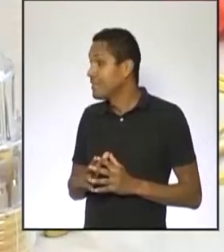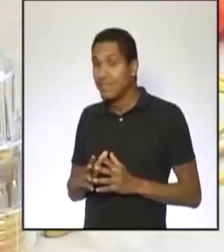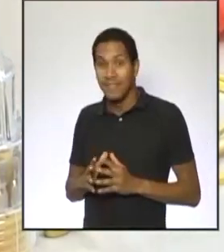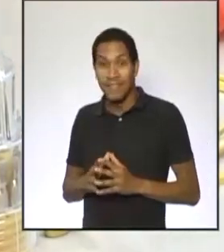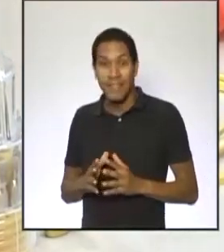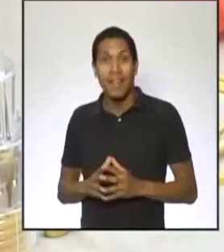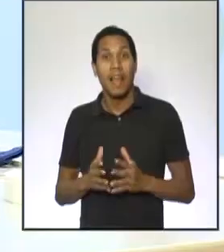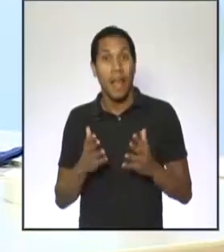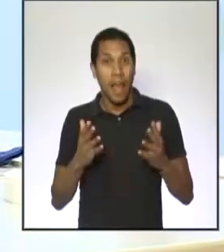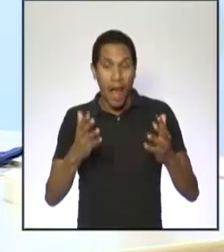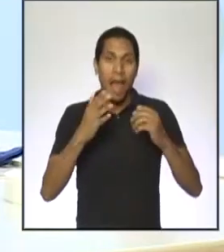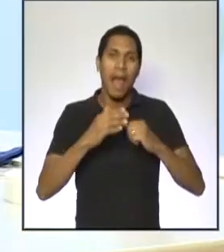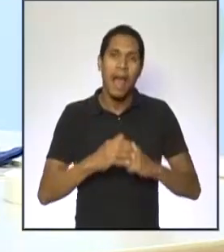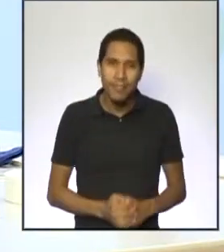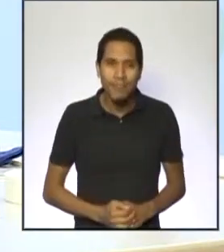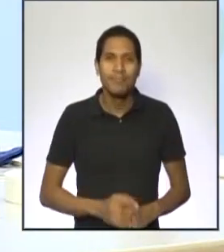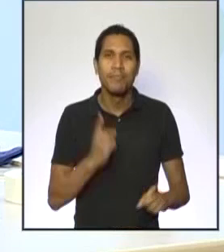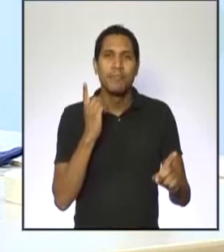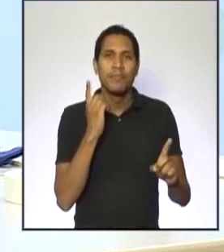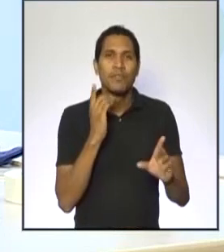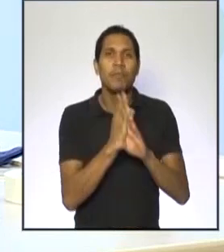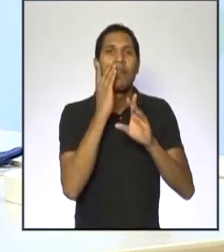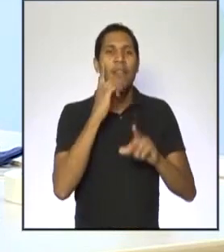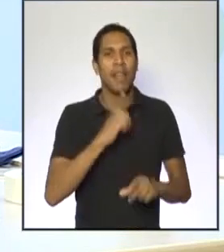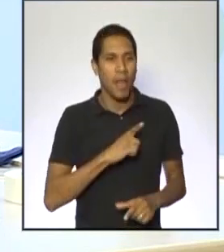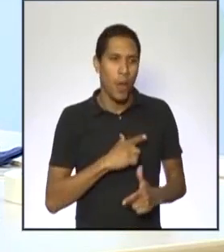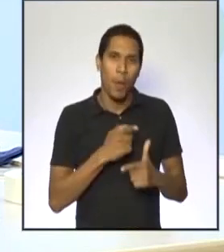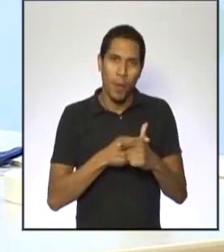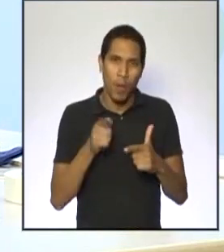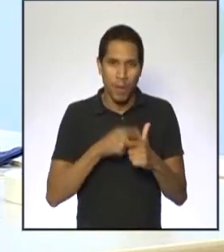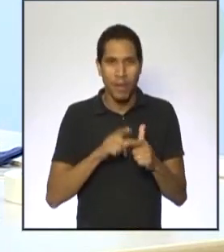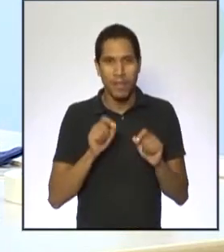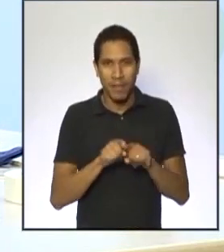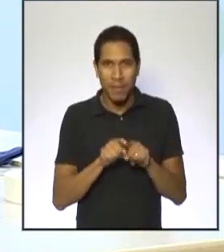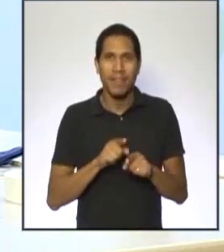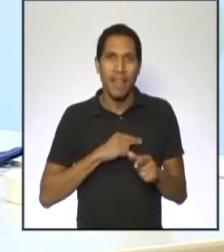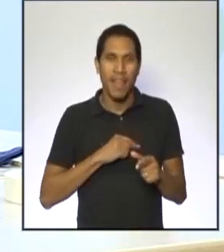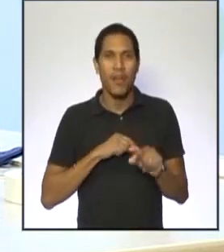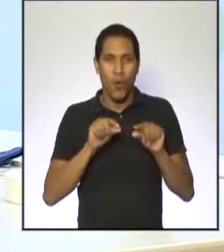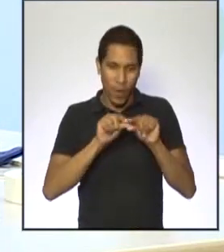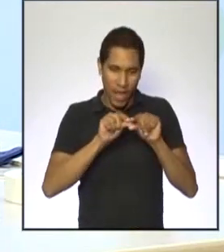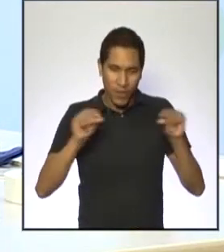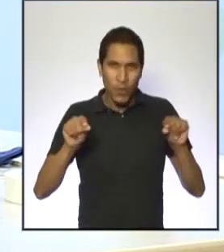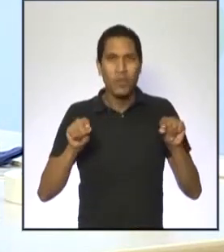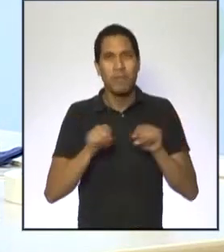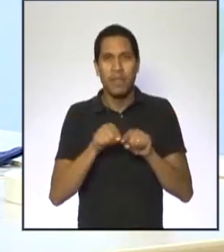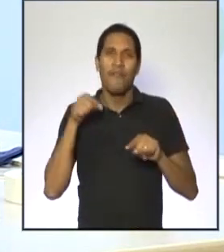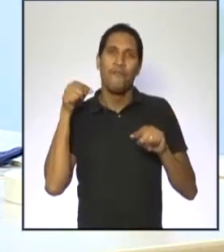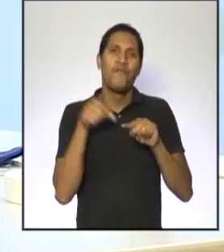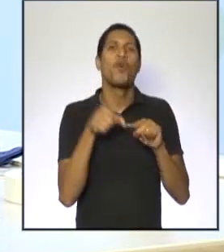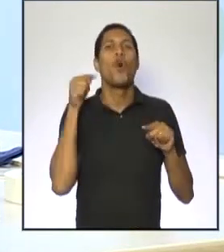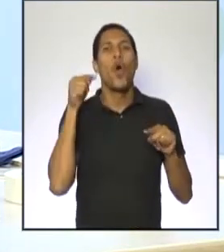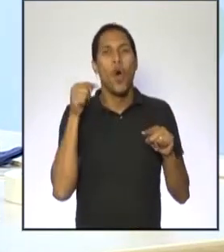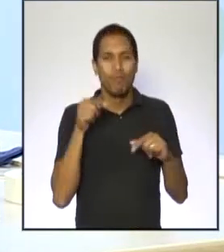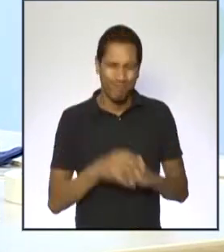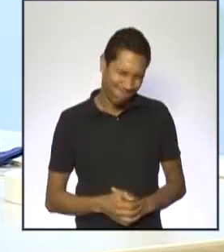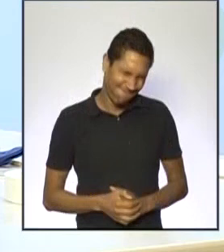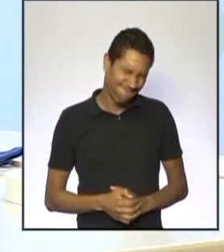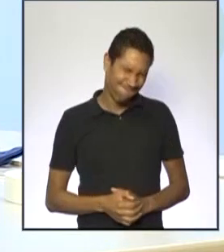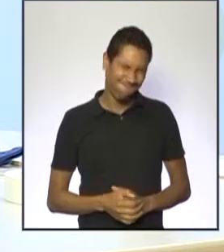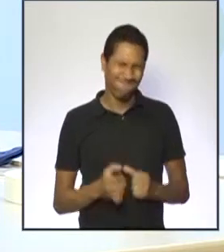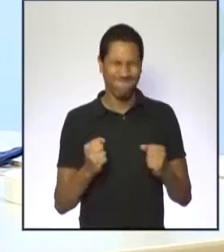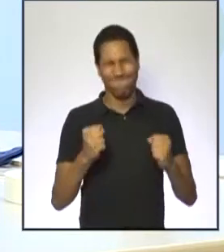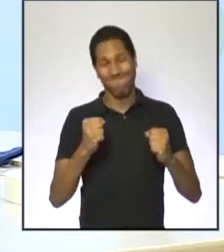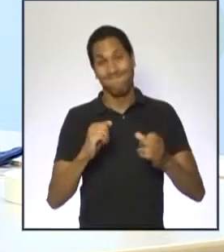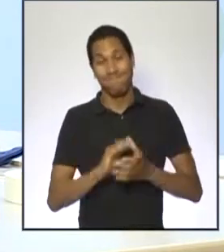Descobri que eu tenho um problema aqui, que o meu canudo, ele está furado. Eu preciso fazer a troca dele.